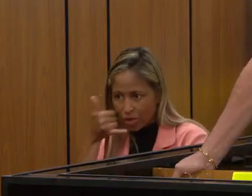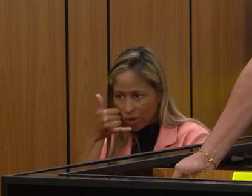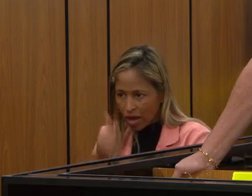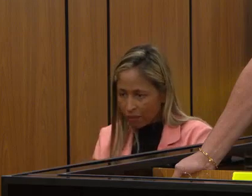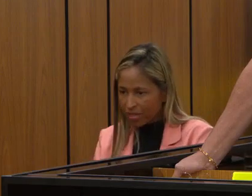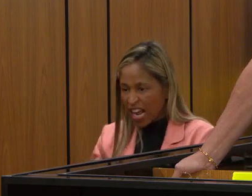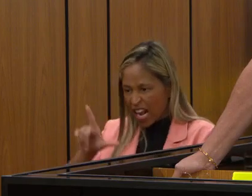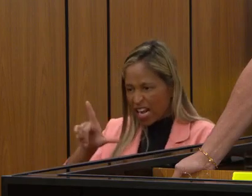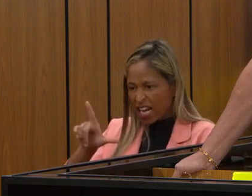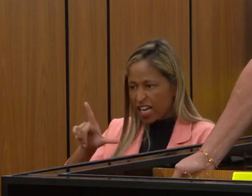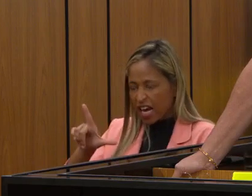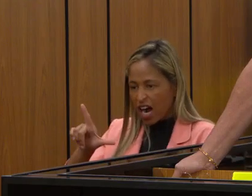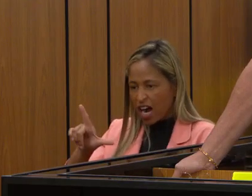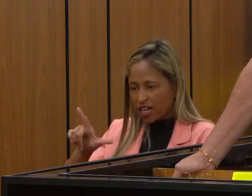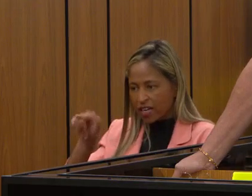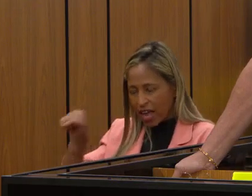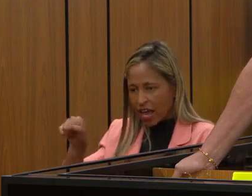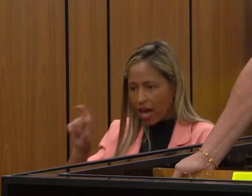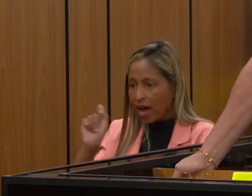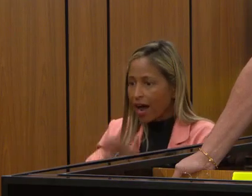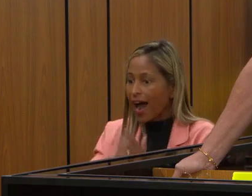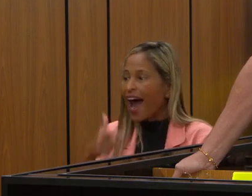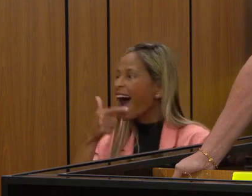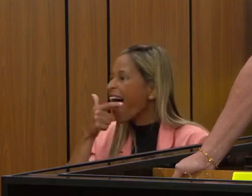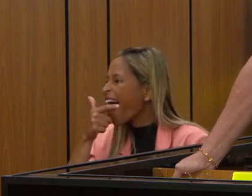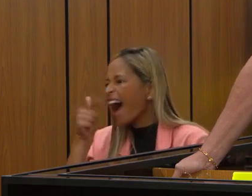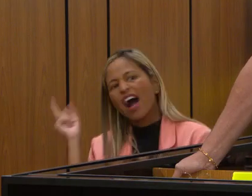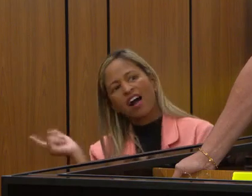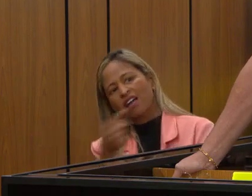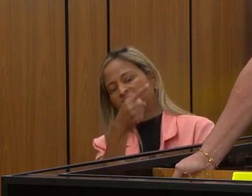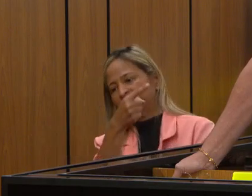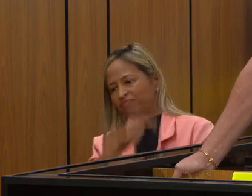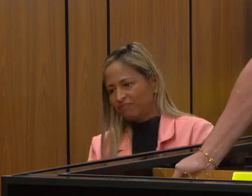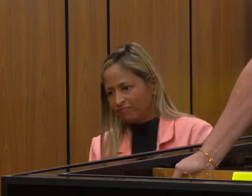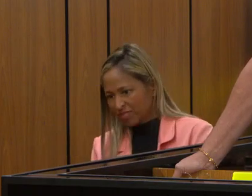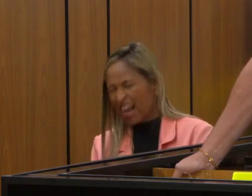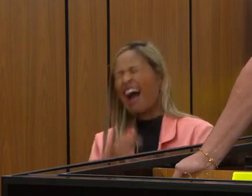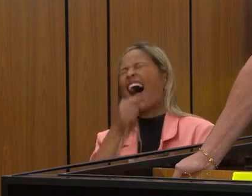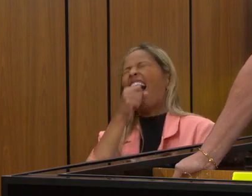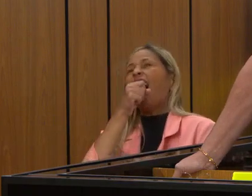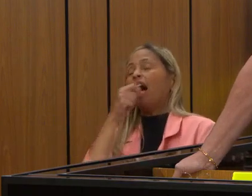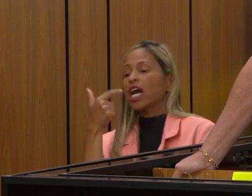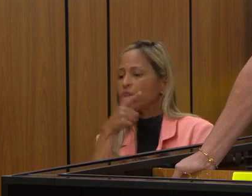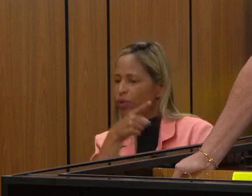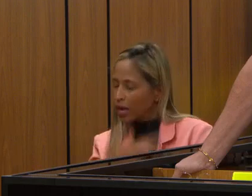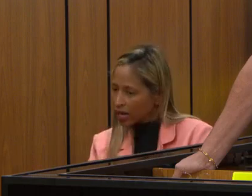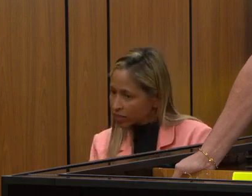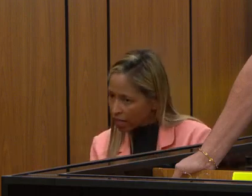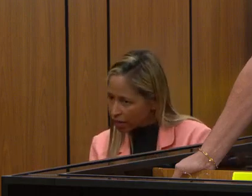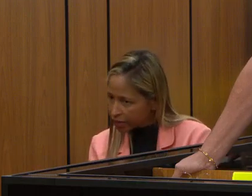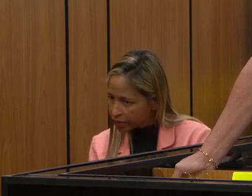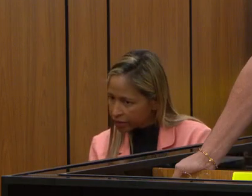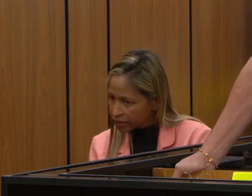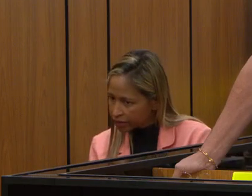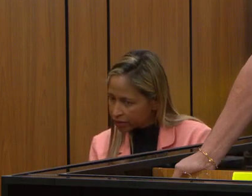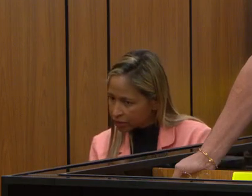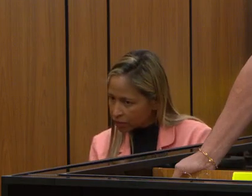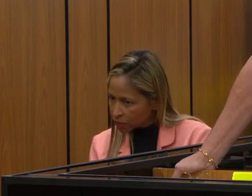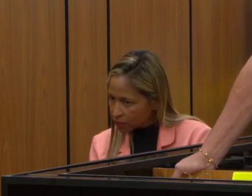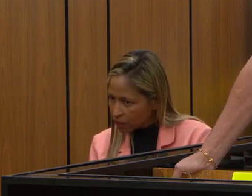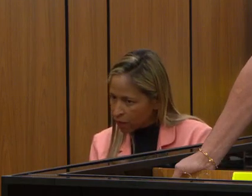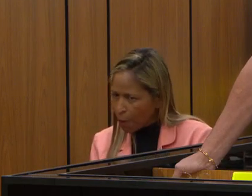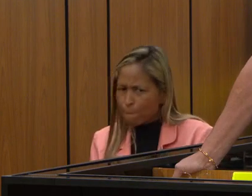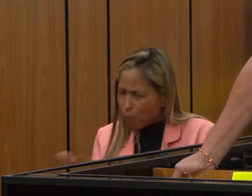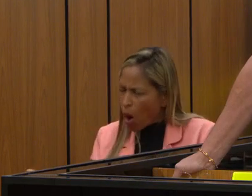Liliane que foi o meu contato Inicial rindo da minha cara rindo da minha cara Deputado e isso